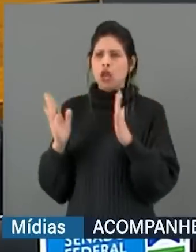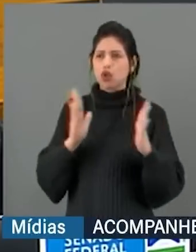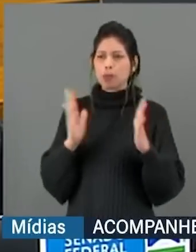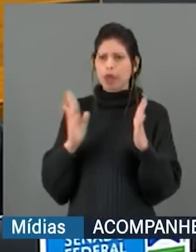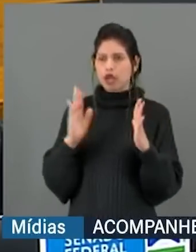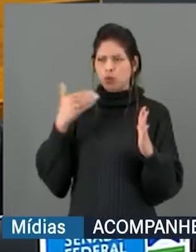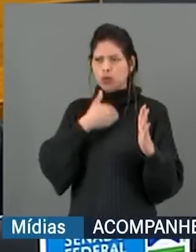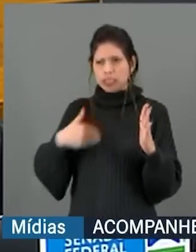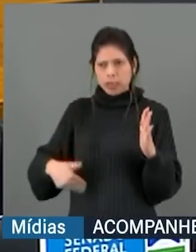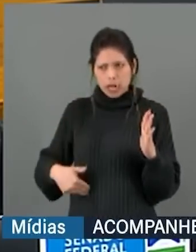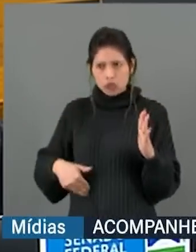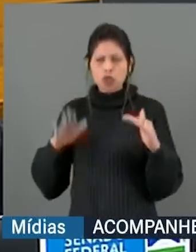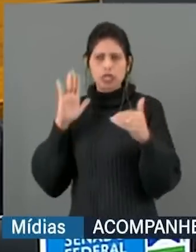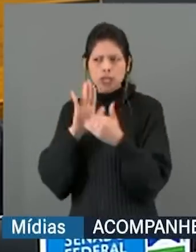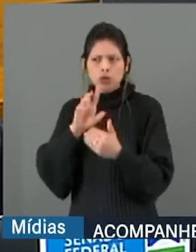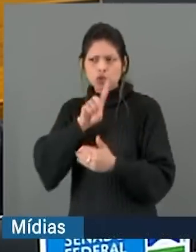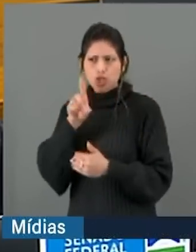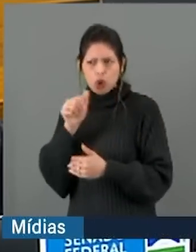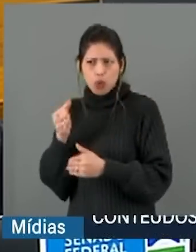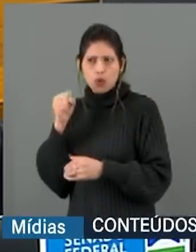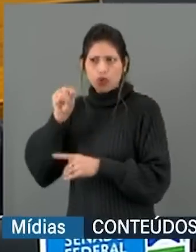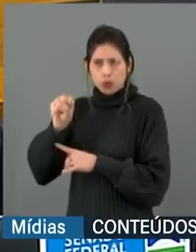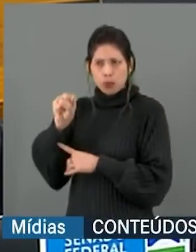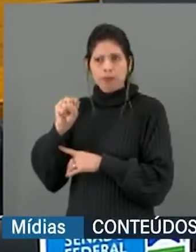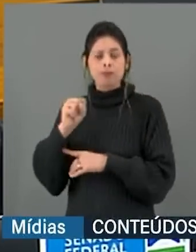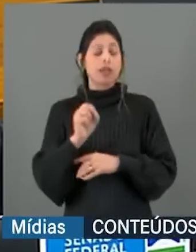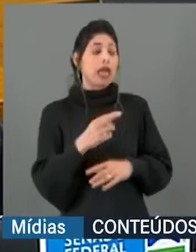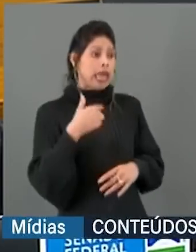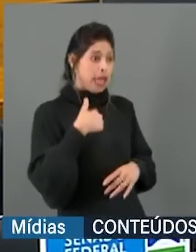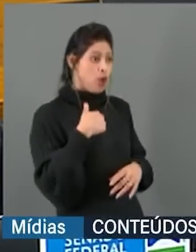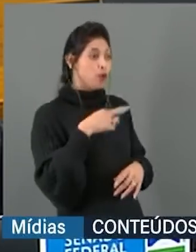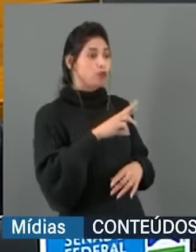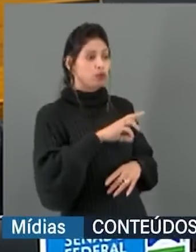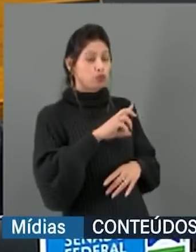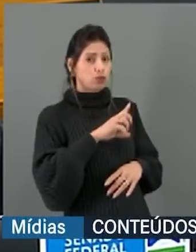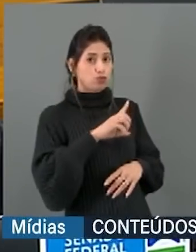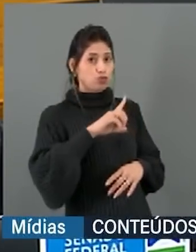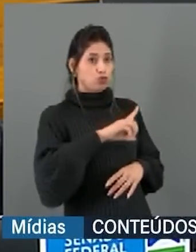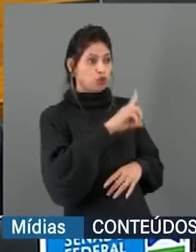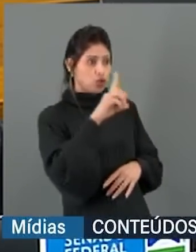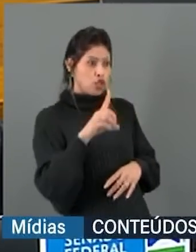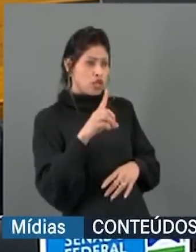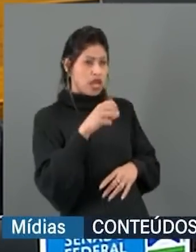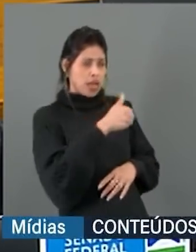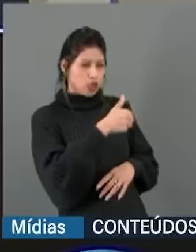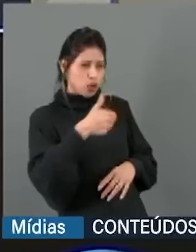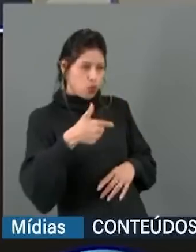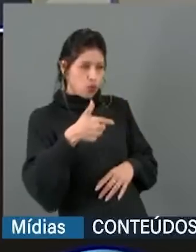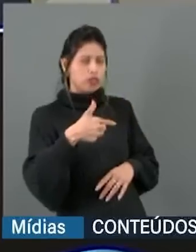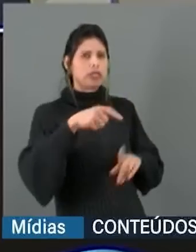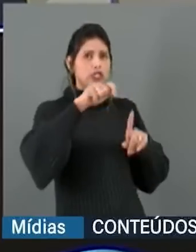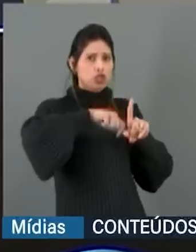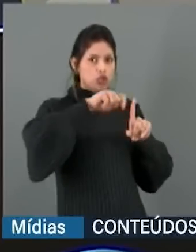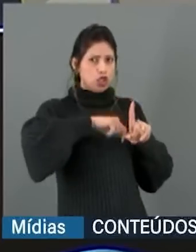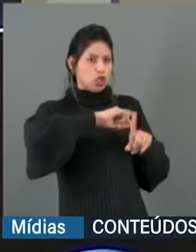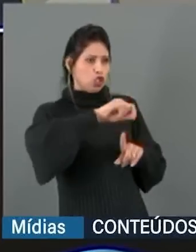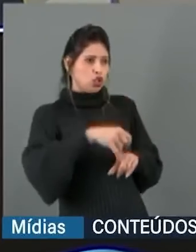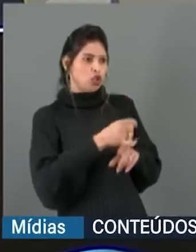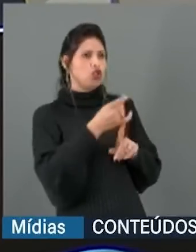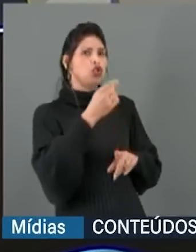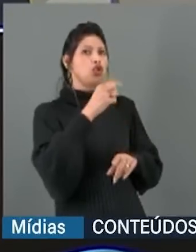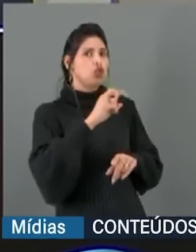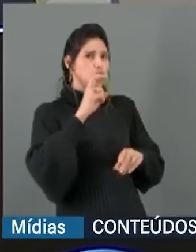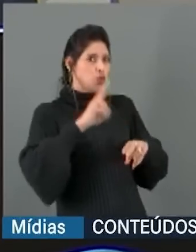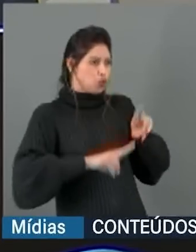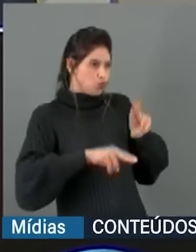8? O único encontro que eu tive com o Bolsonaro foi no dia 612 de junho de 2020, quando eu era comandante do